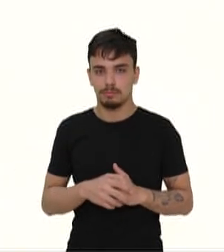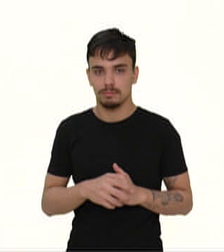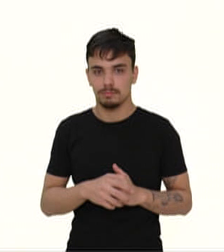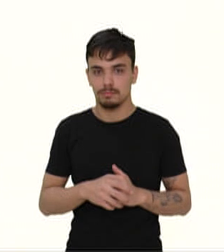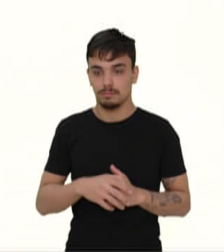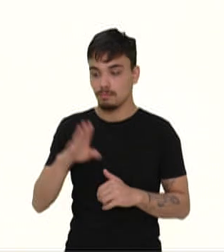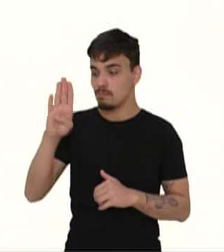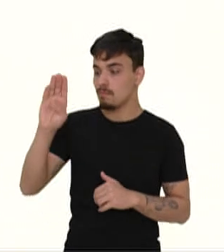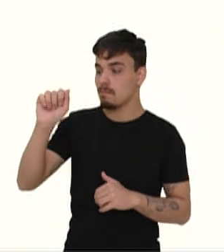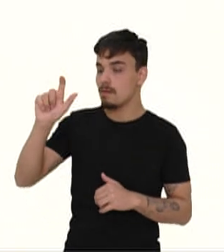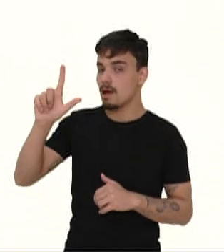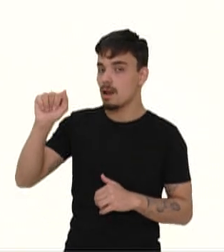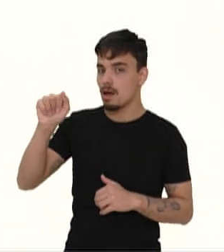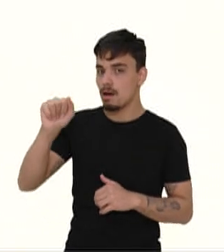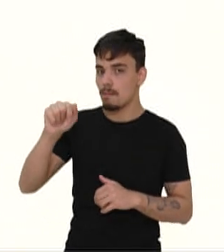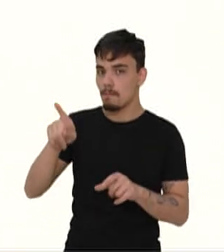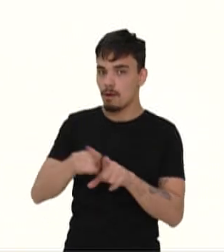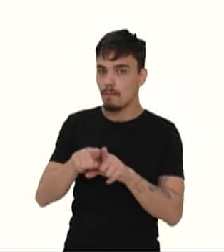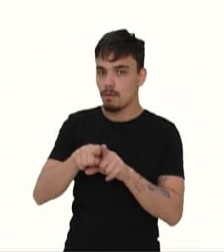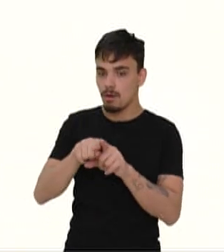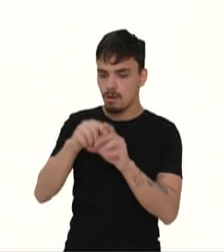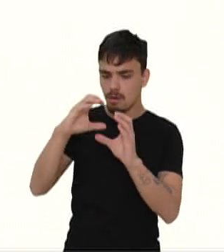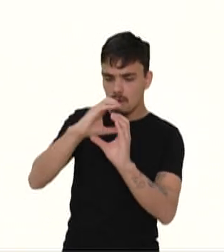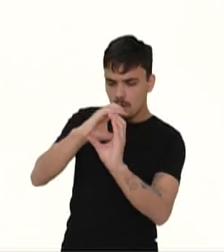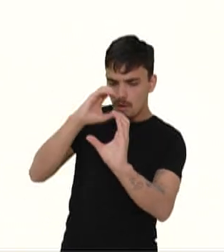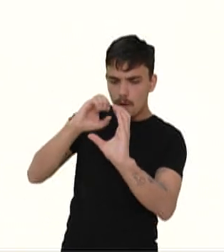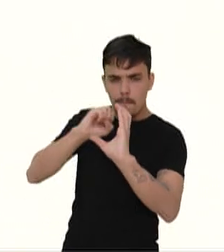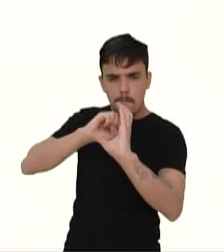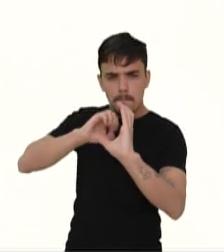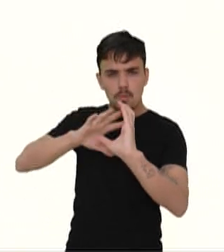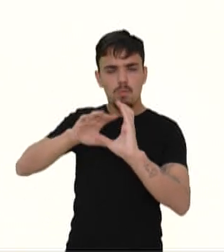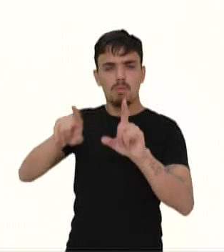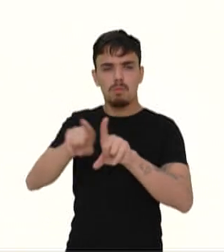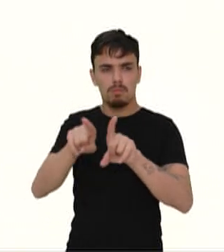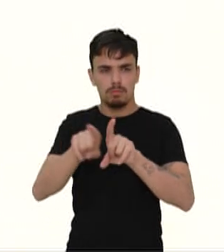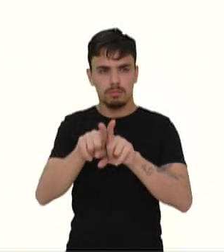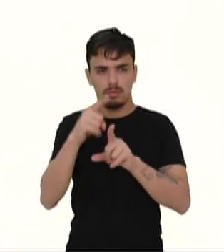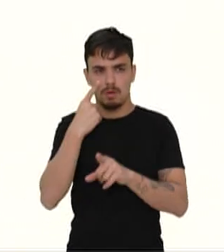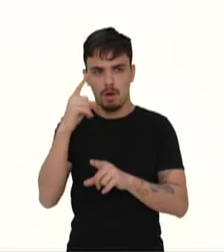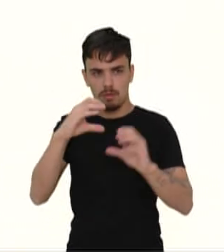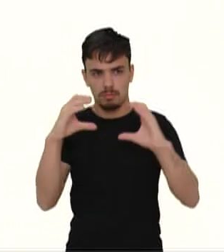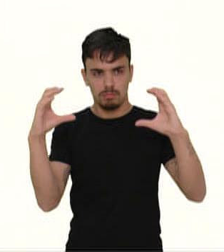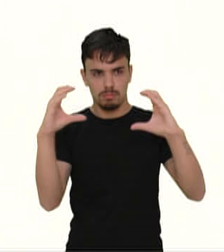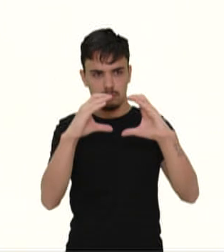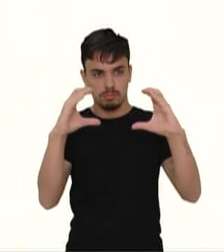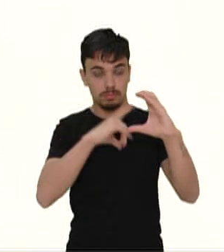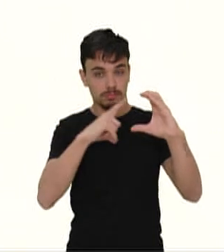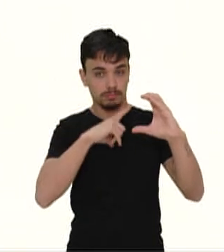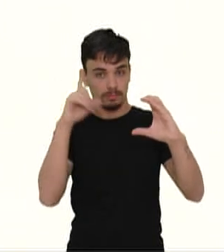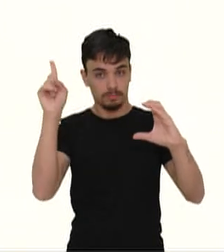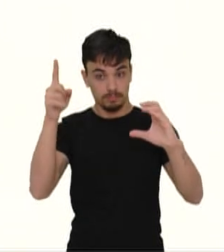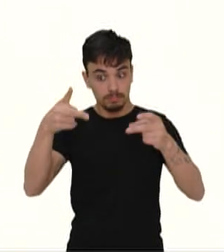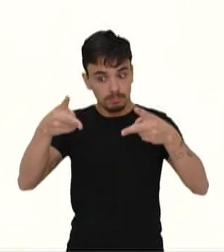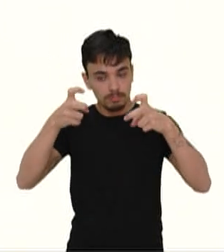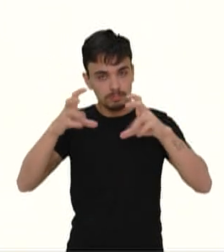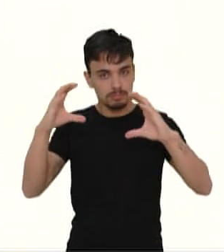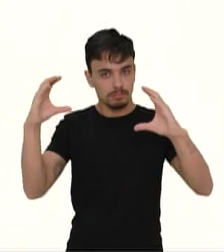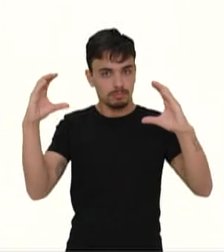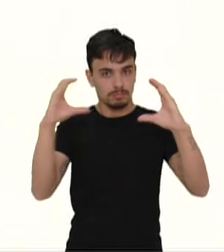canhão e descreve uma parábola de equação y igual a menos 9x ao quadrado mais 90,